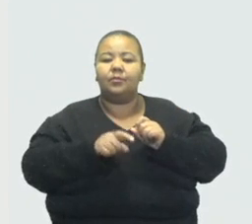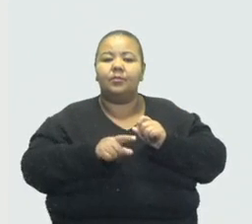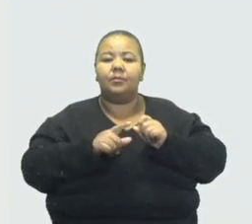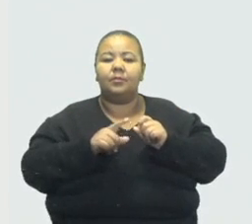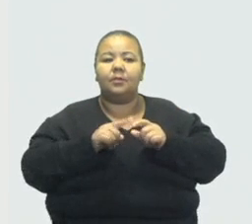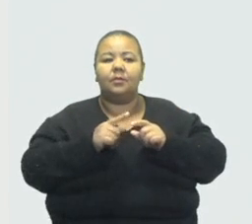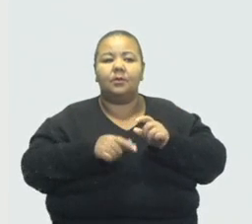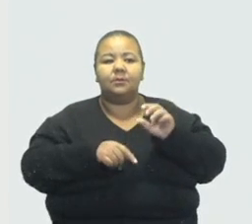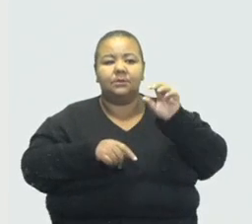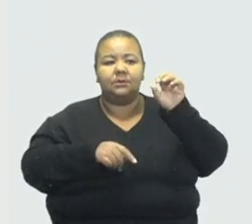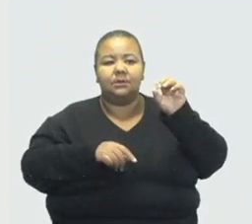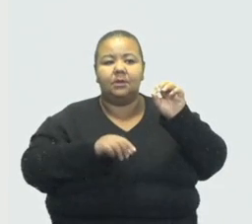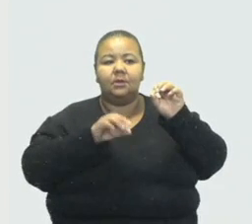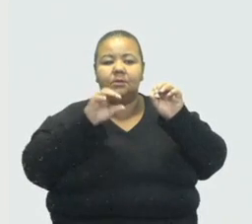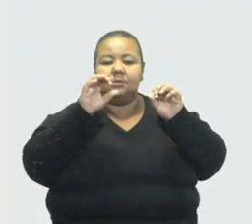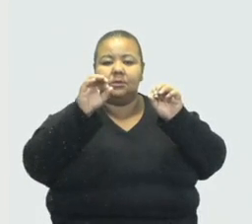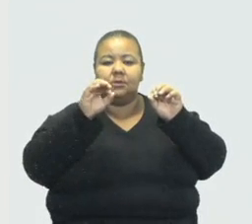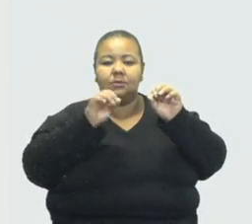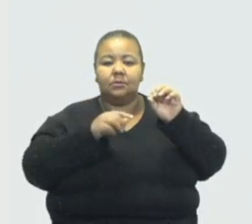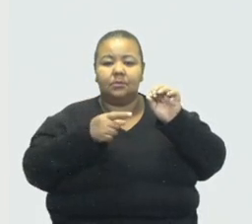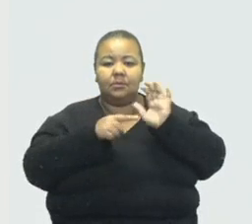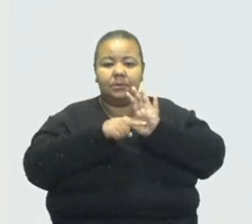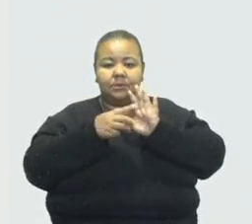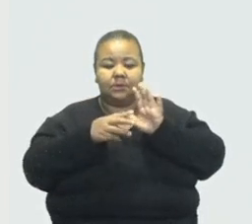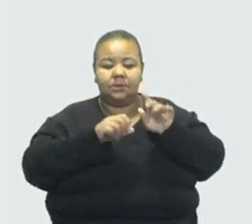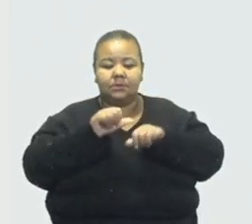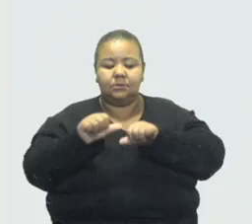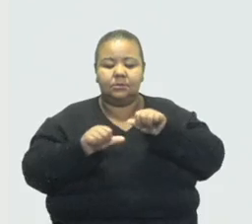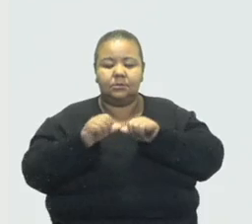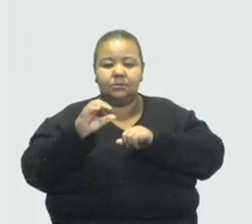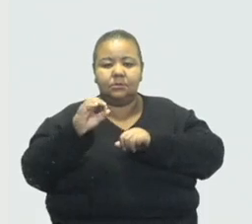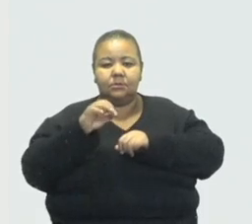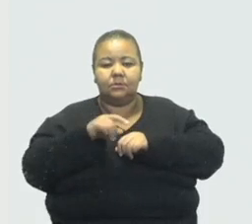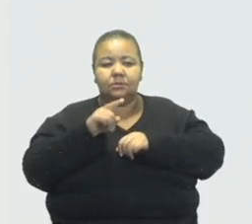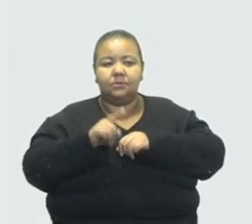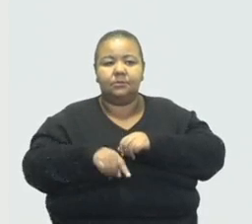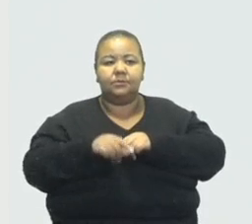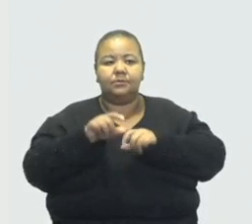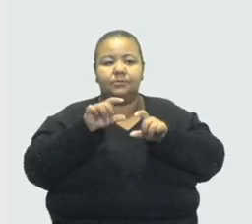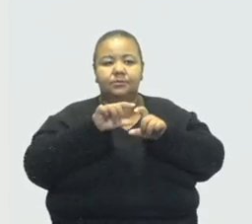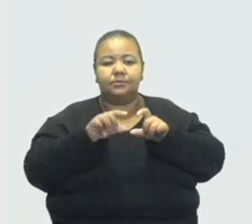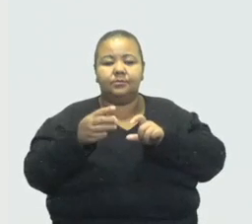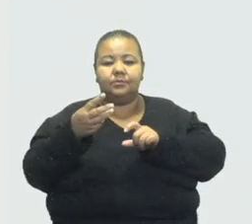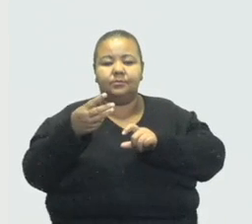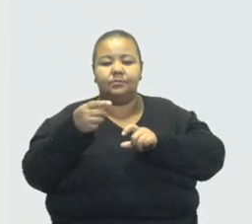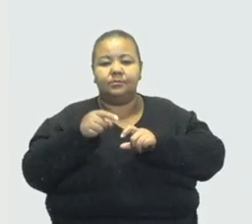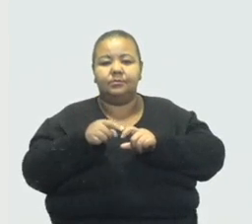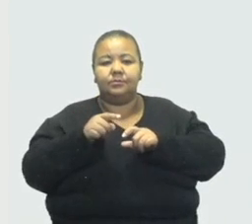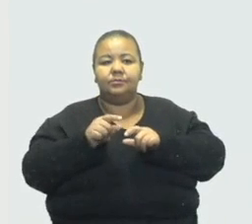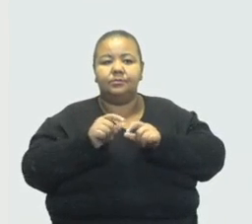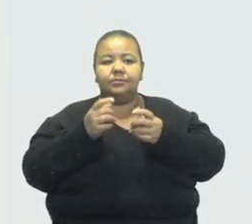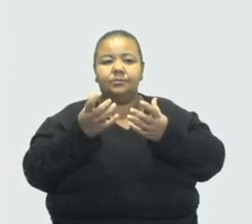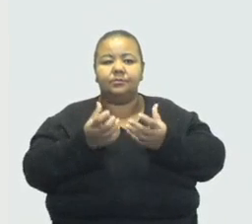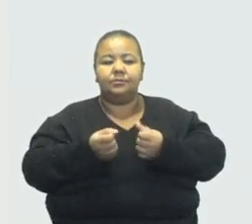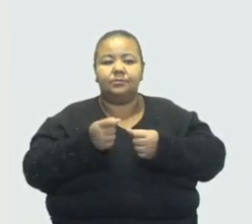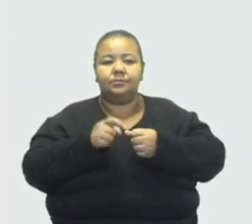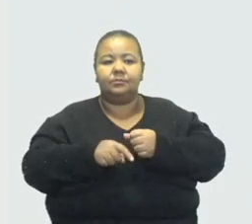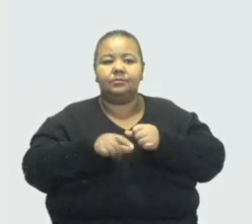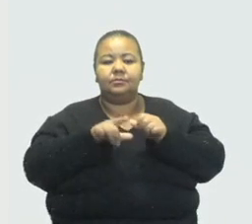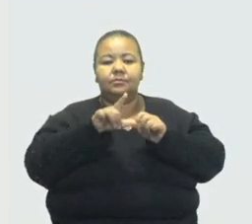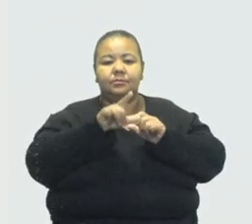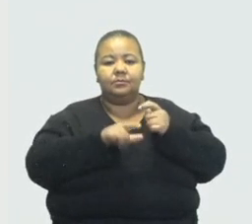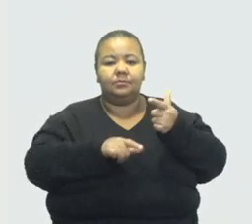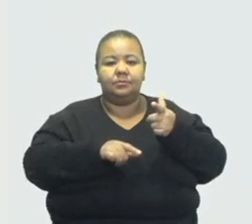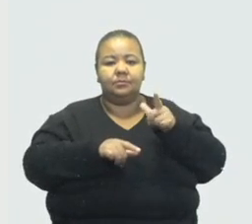ter que zerar aqui esse menos 3. Então, o que eu vou fazer? A linha 3 vai receber a linha